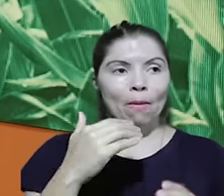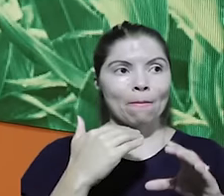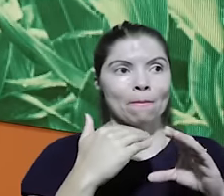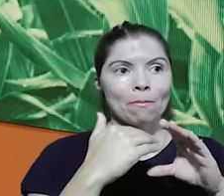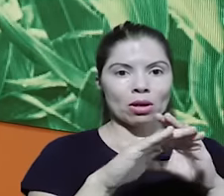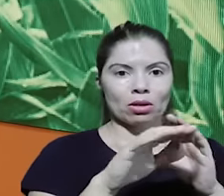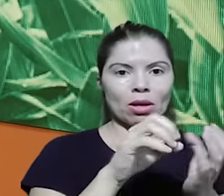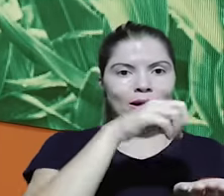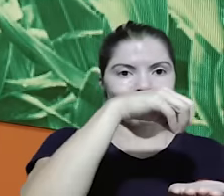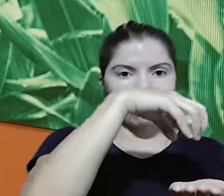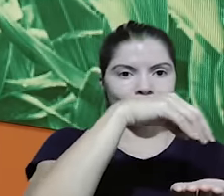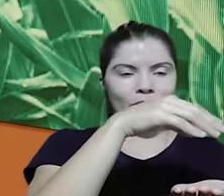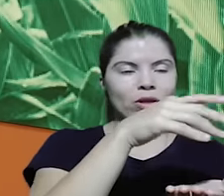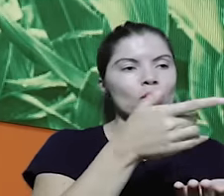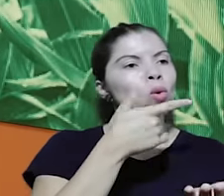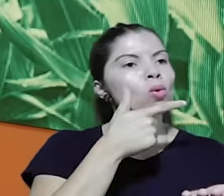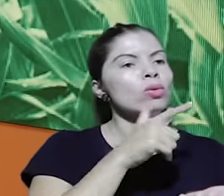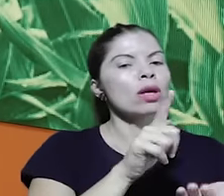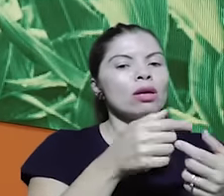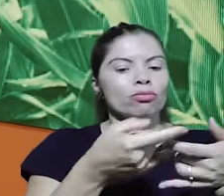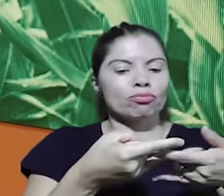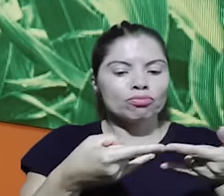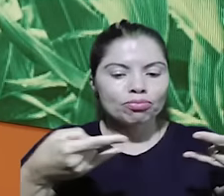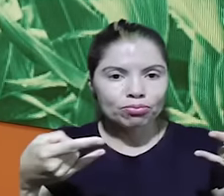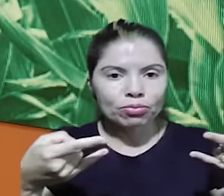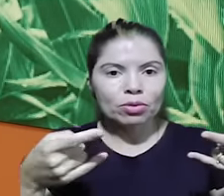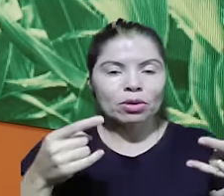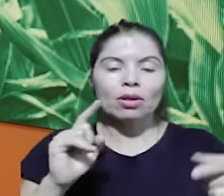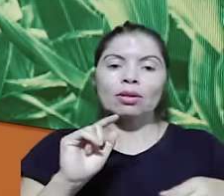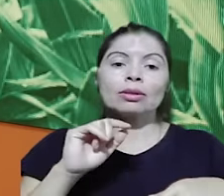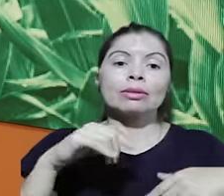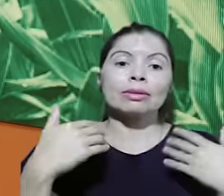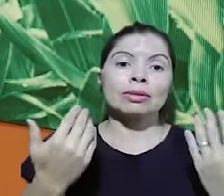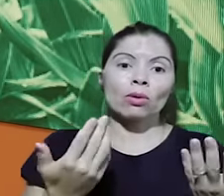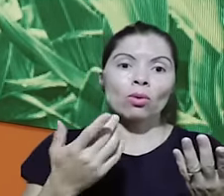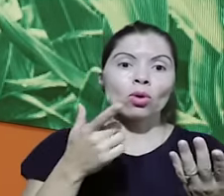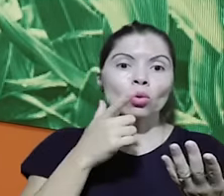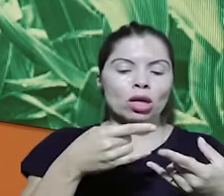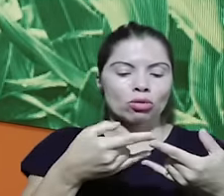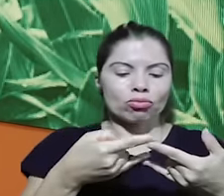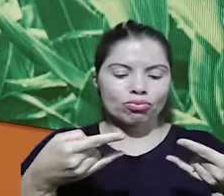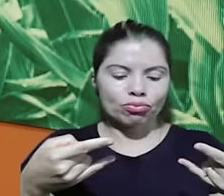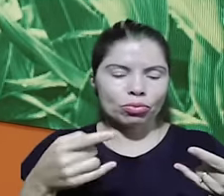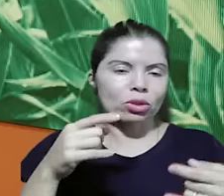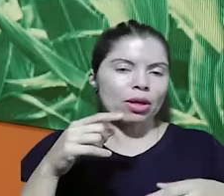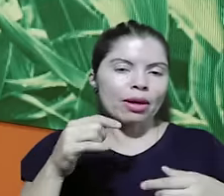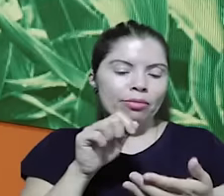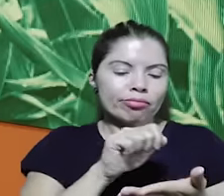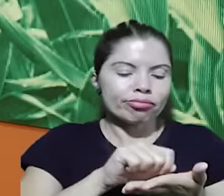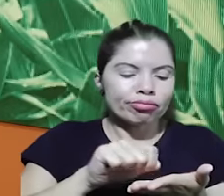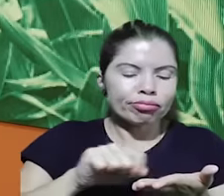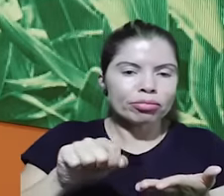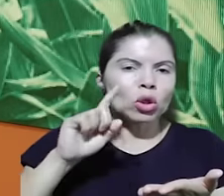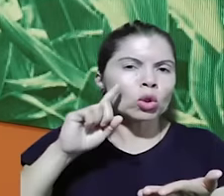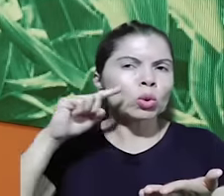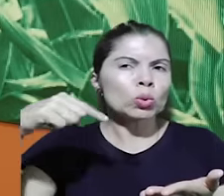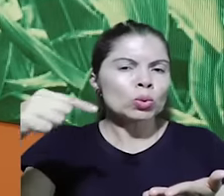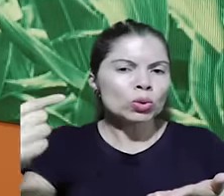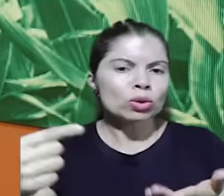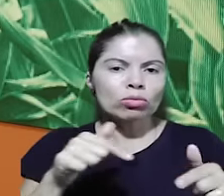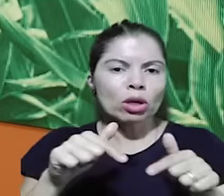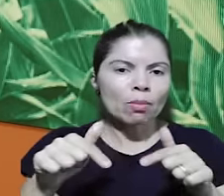talão de nota Essa é a realidade do produtor de hoje né então quando ele faz o no dia a dia dele todo o trabalho que ele